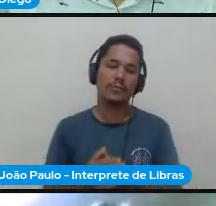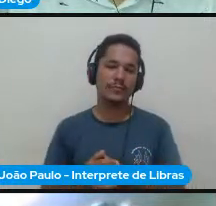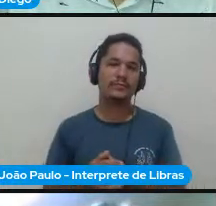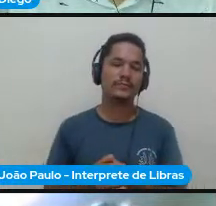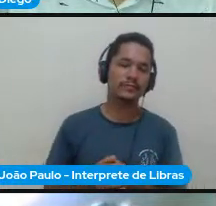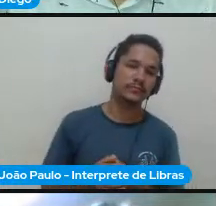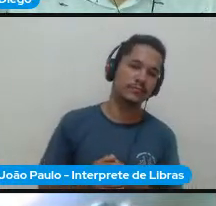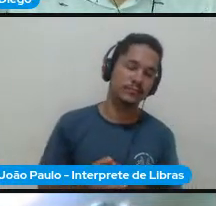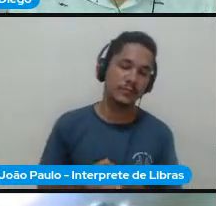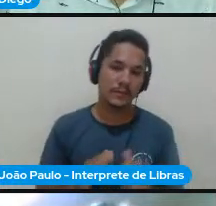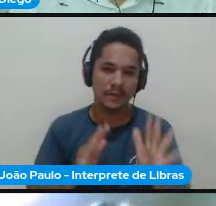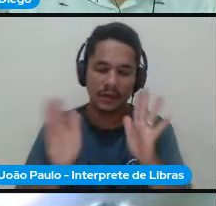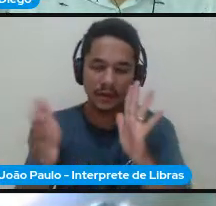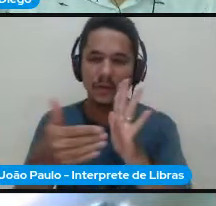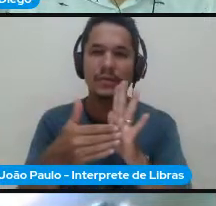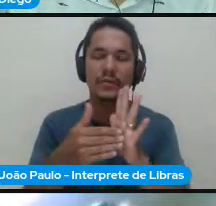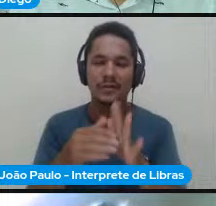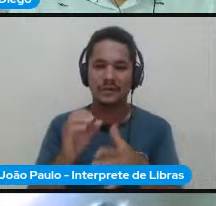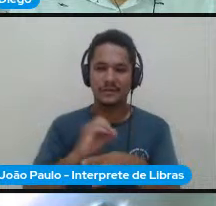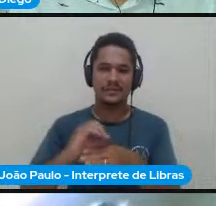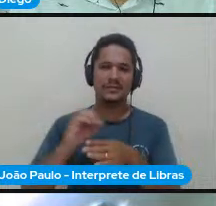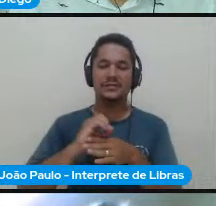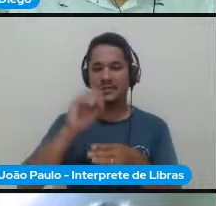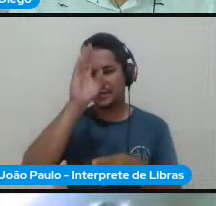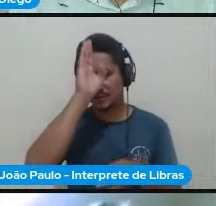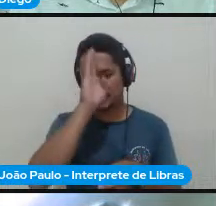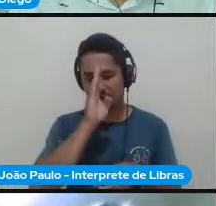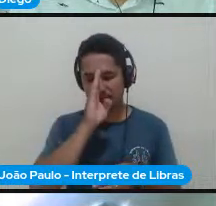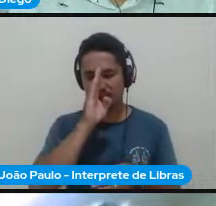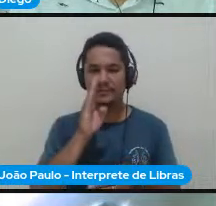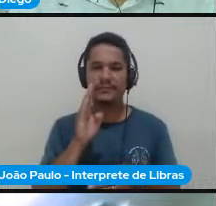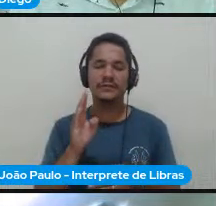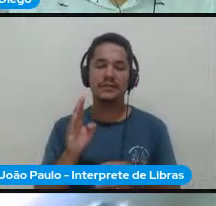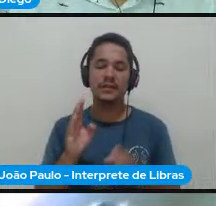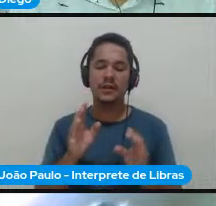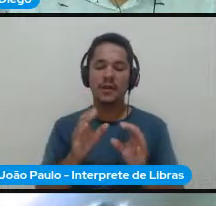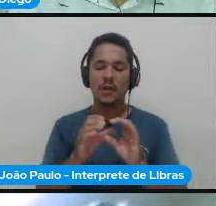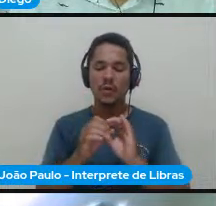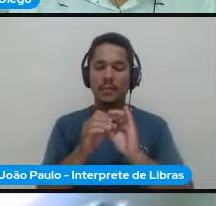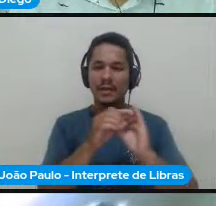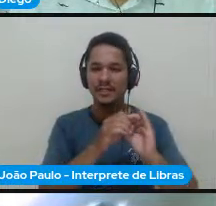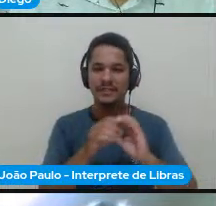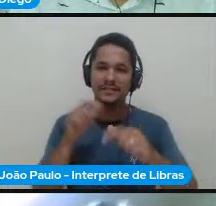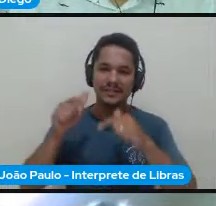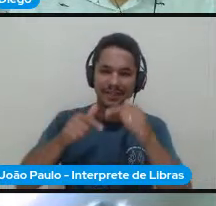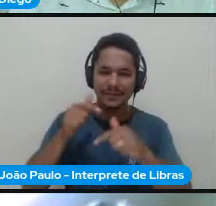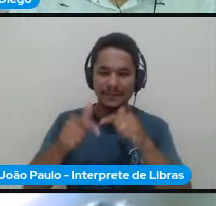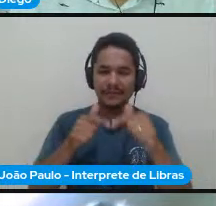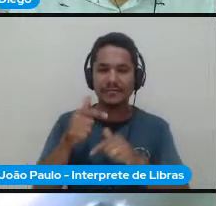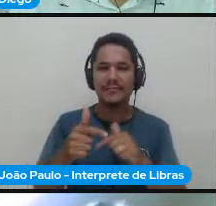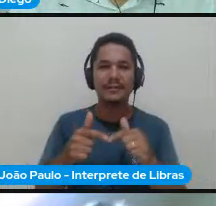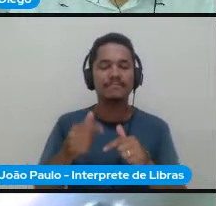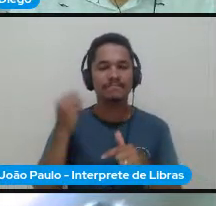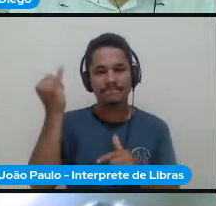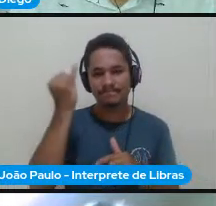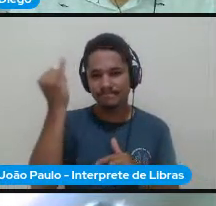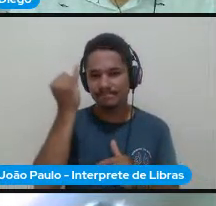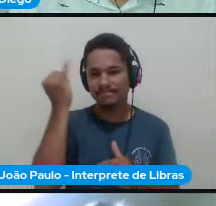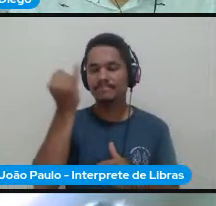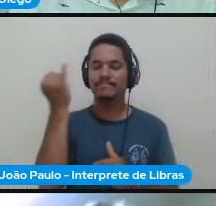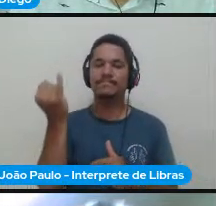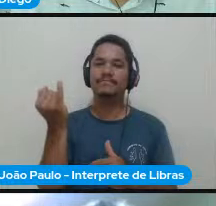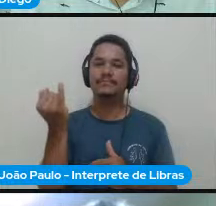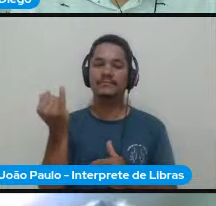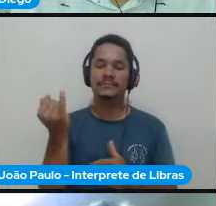todas as oficinas são gratuitas também. Então, a cooperativa de trabalho, ela também é excelente para